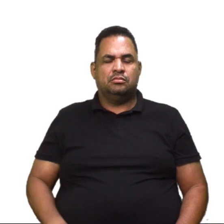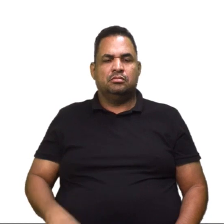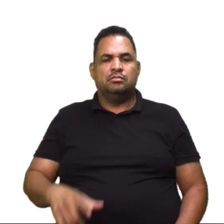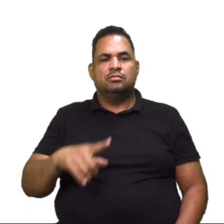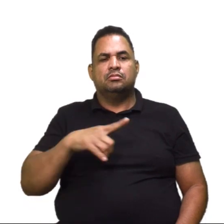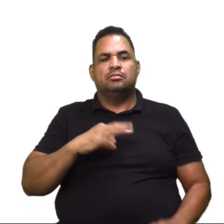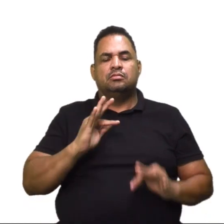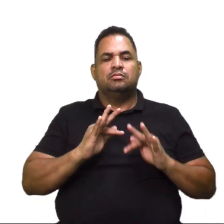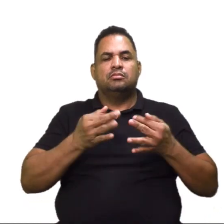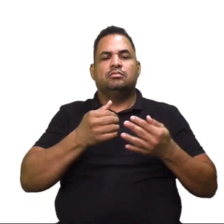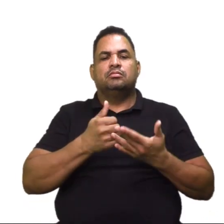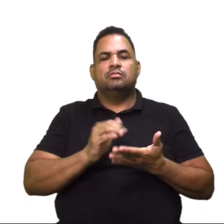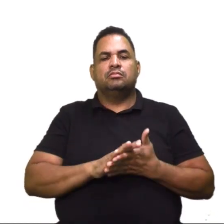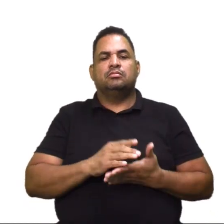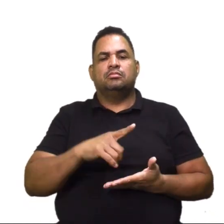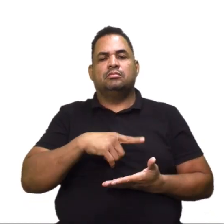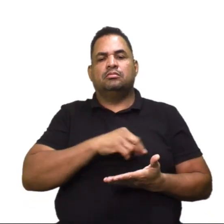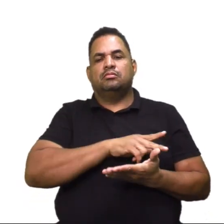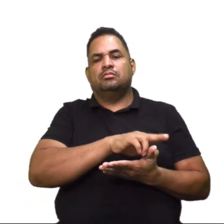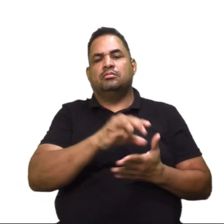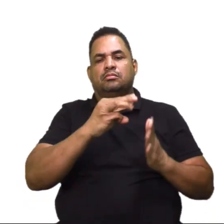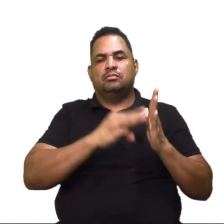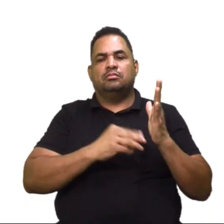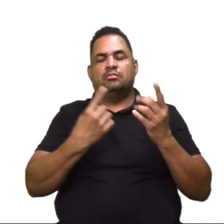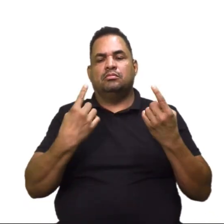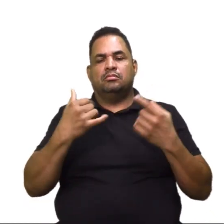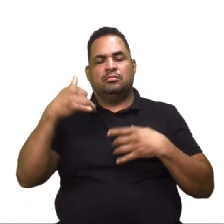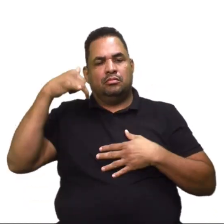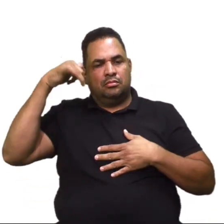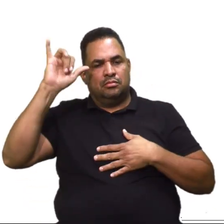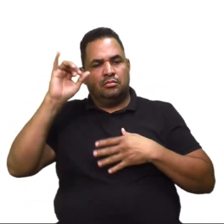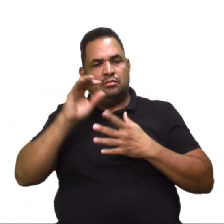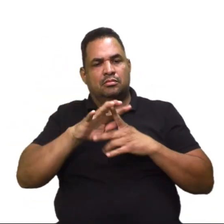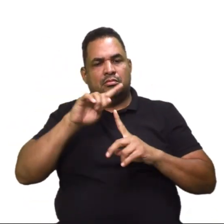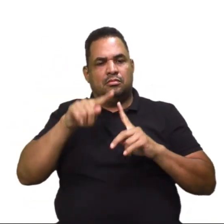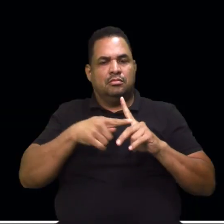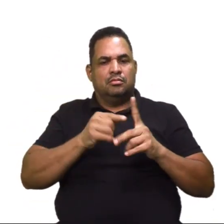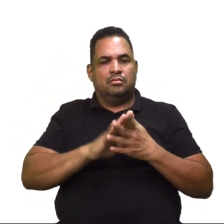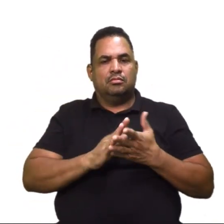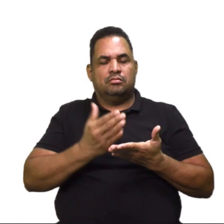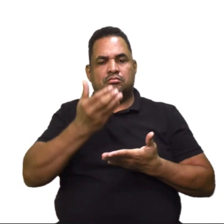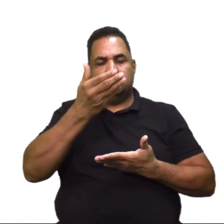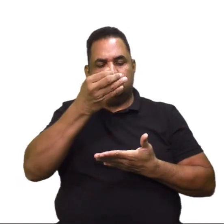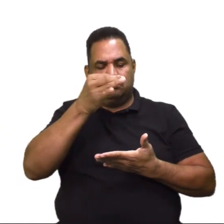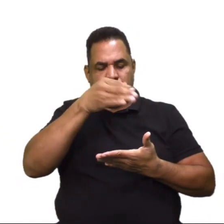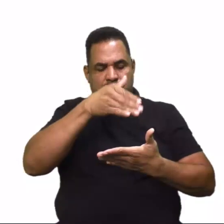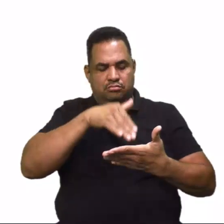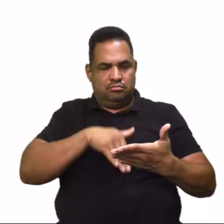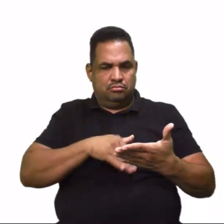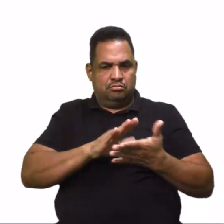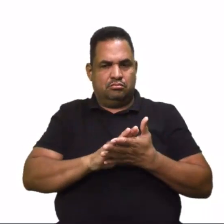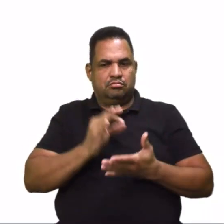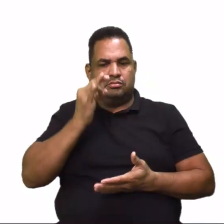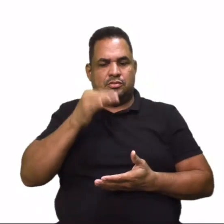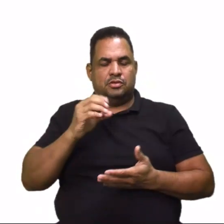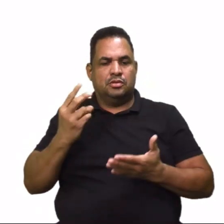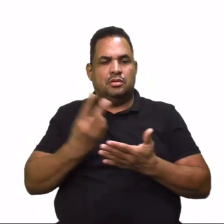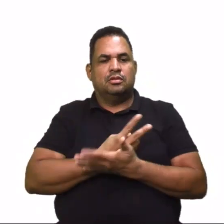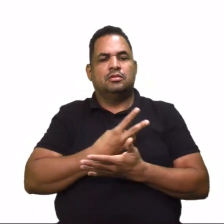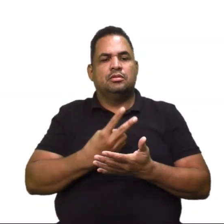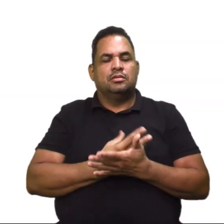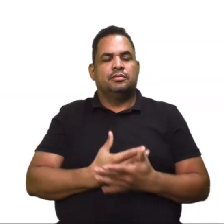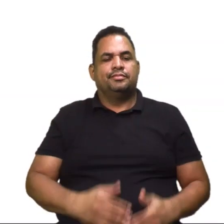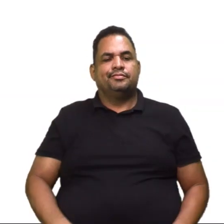última aí. Existem vários métodos contraceptivos. Sobre eles, julguem os itens verdadeiro ou falso. Aí nós temos o